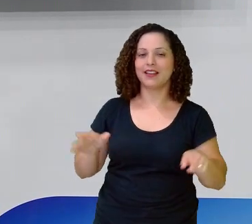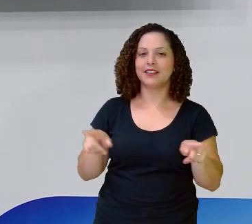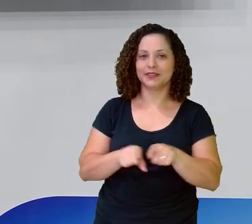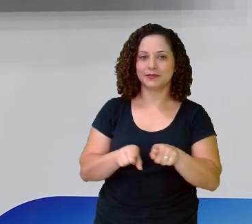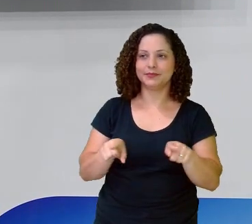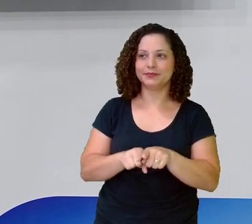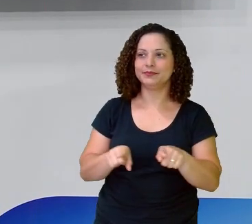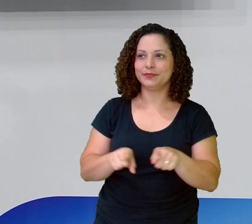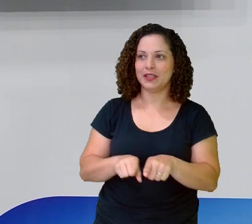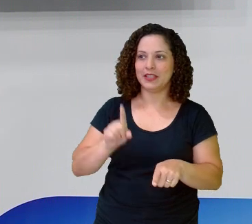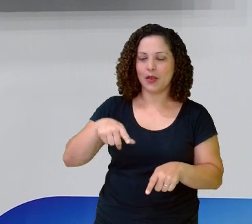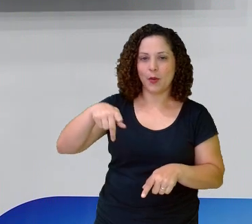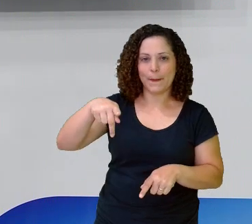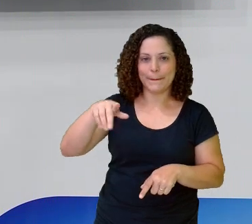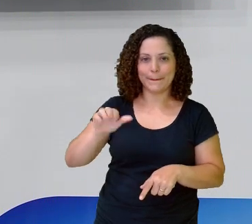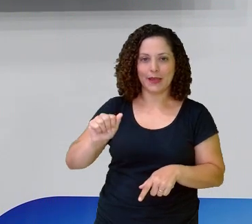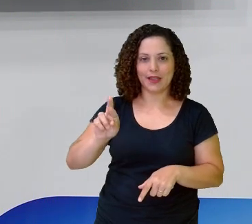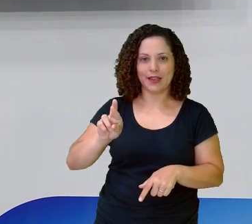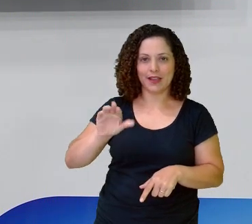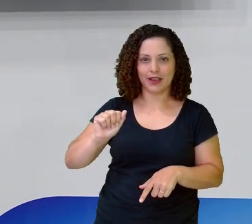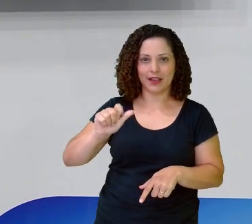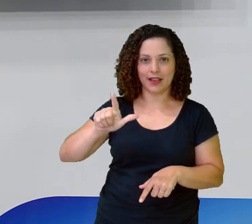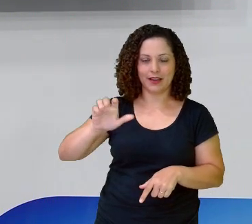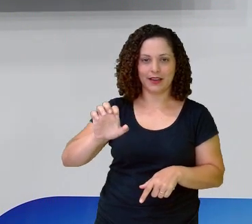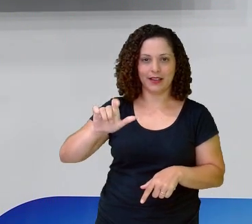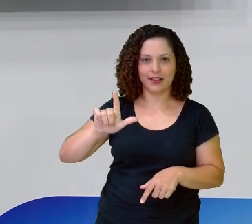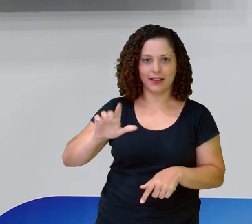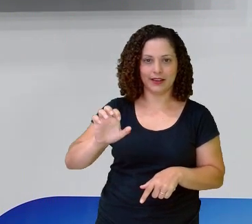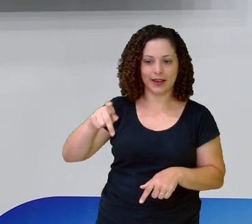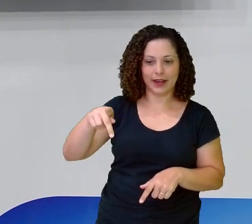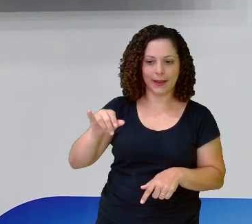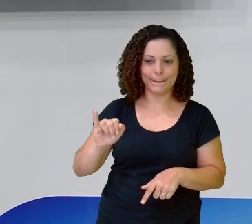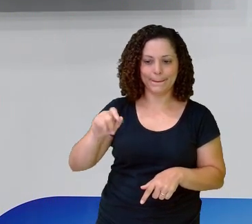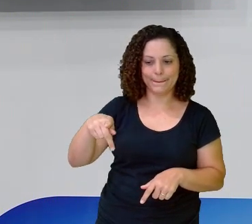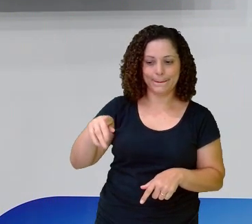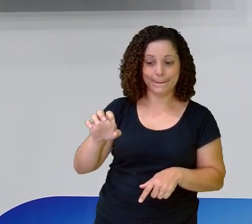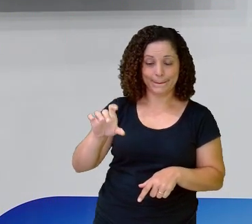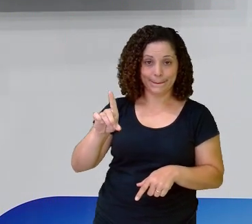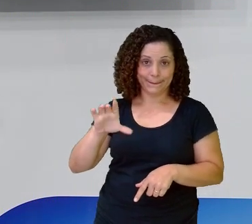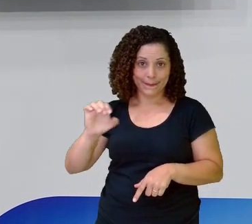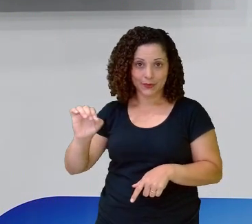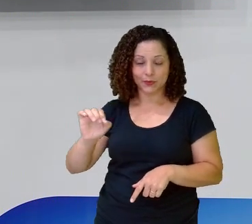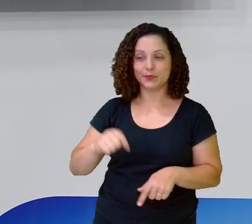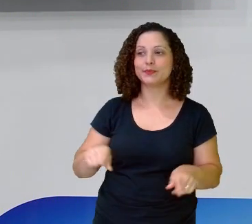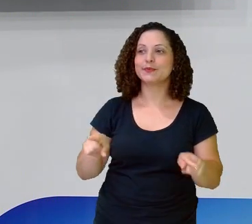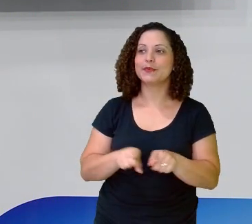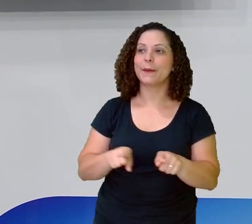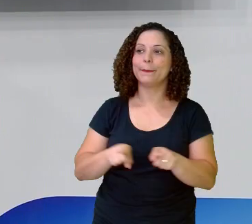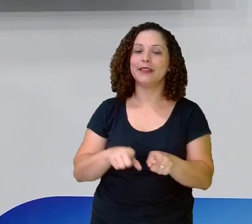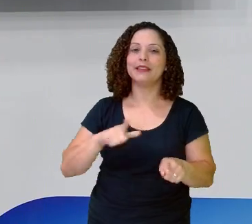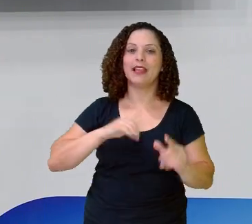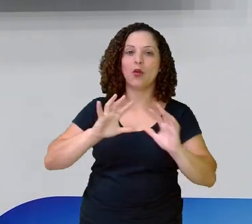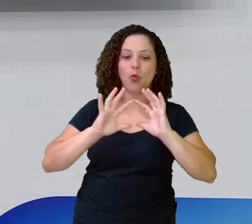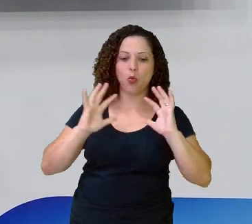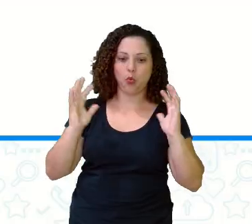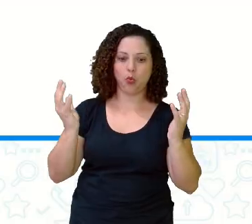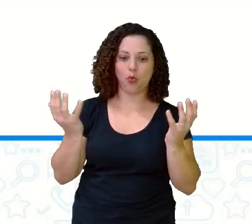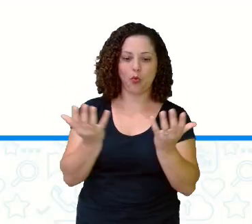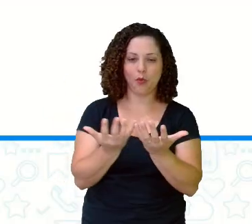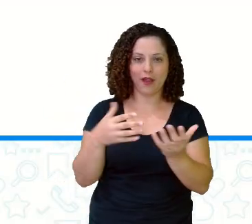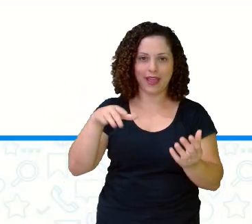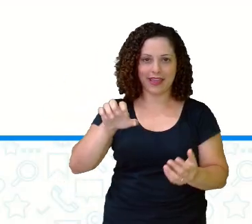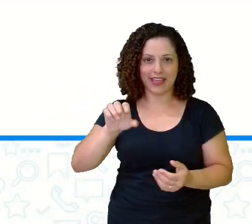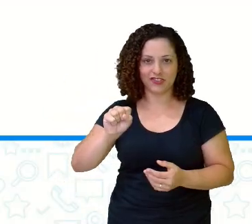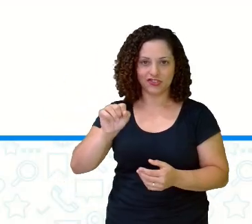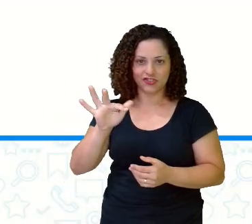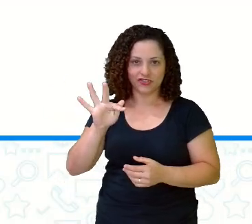figura que está em forma de paralelepípedo. Eu tenho também a minha esfera, né? Como eu tinha falado,